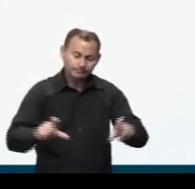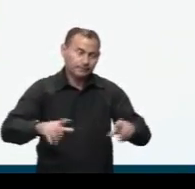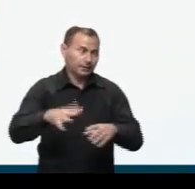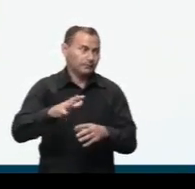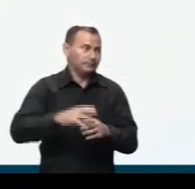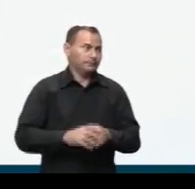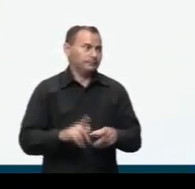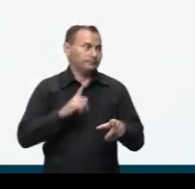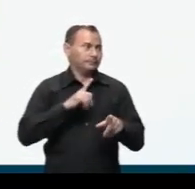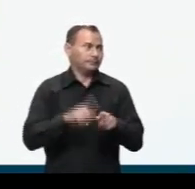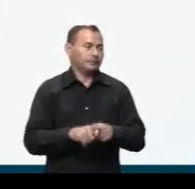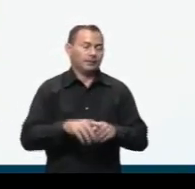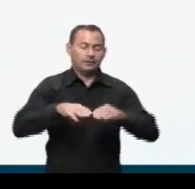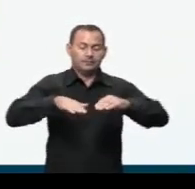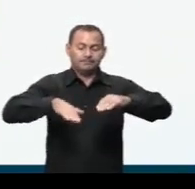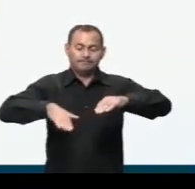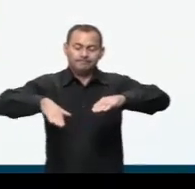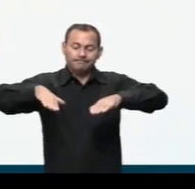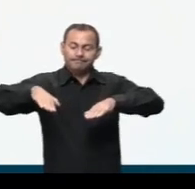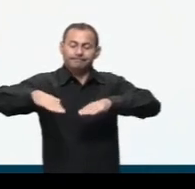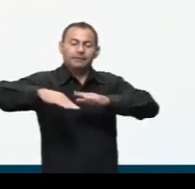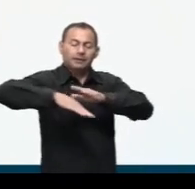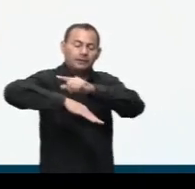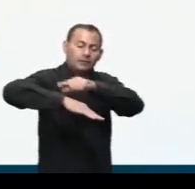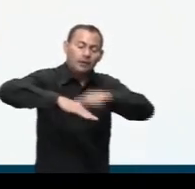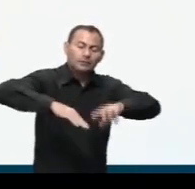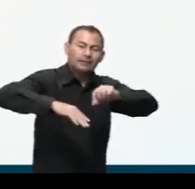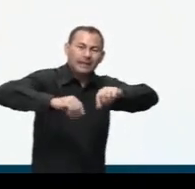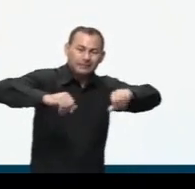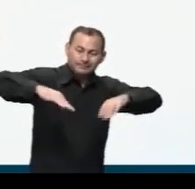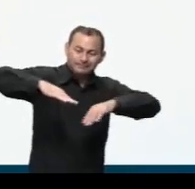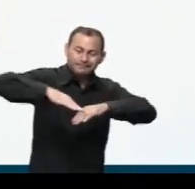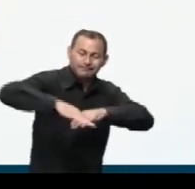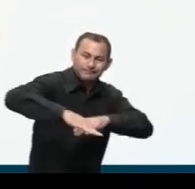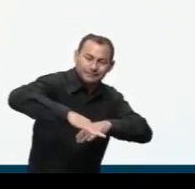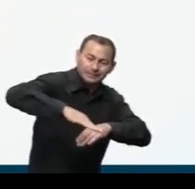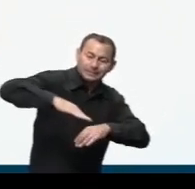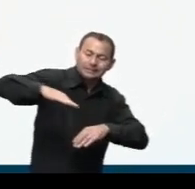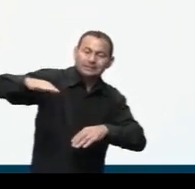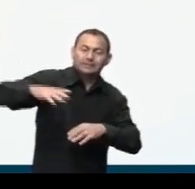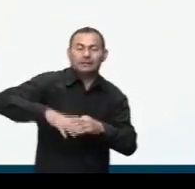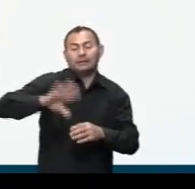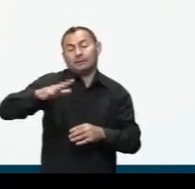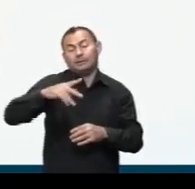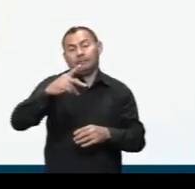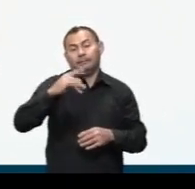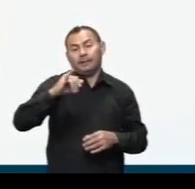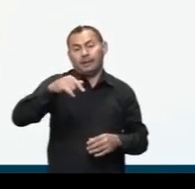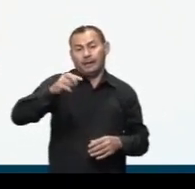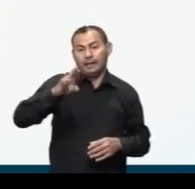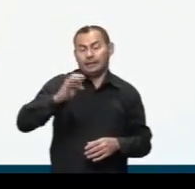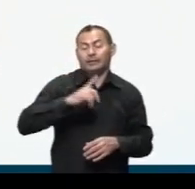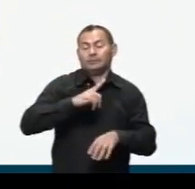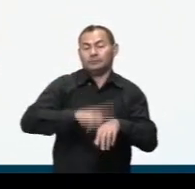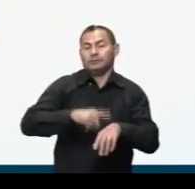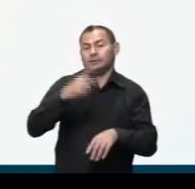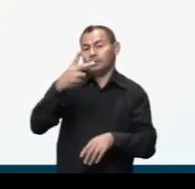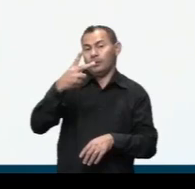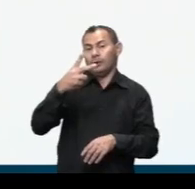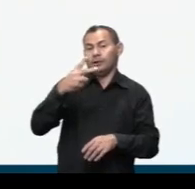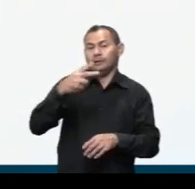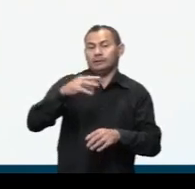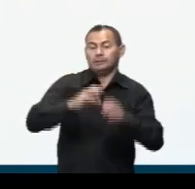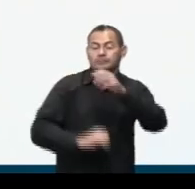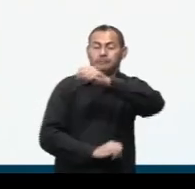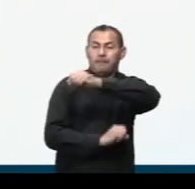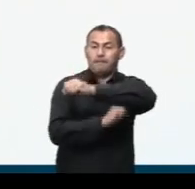você tiver um terreno em aclive ou declive, vai depender do tamanho do seu piquete. Às vezes você tem que ter um terreno com 2 metros de